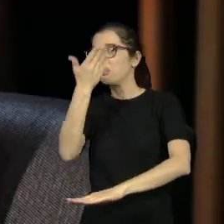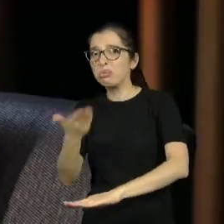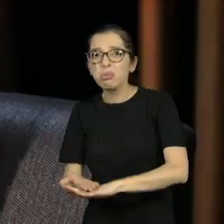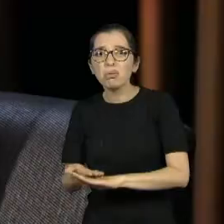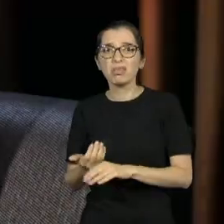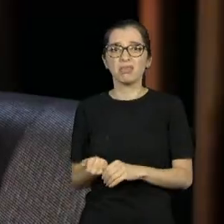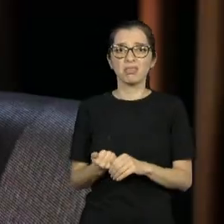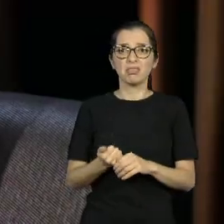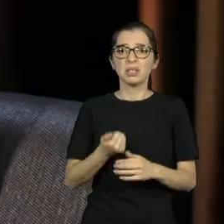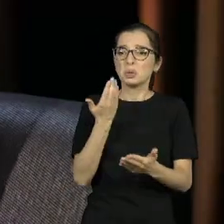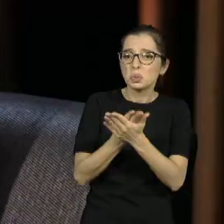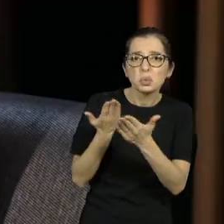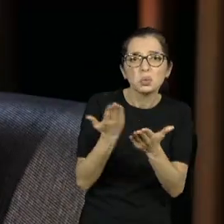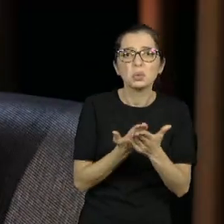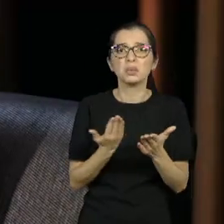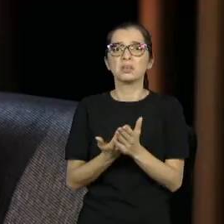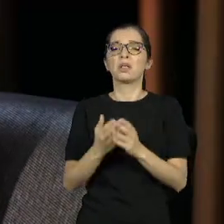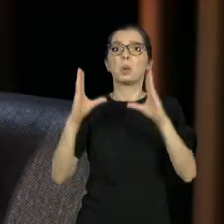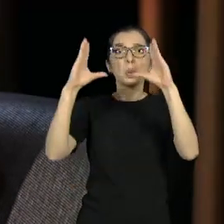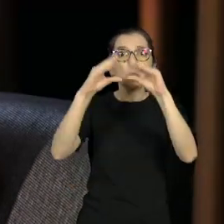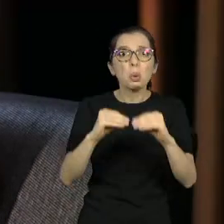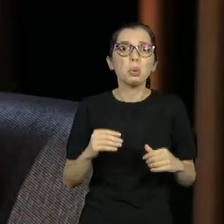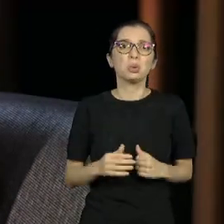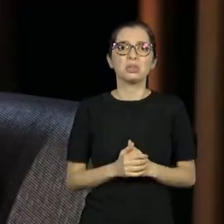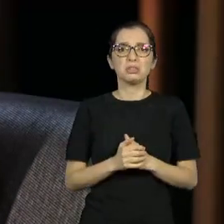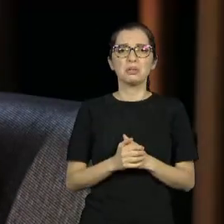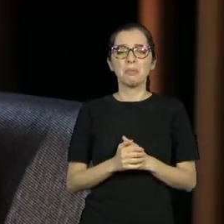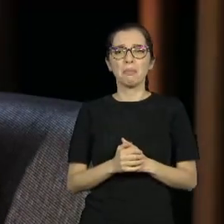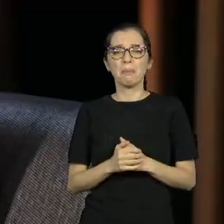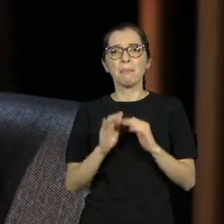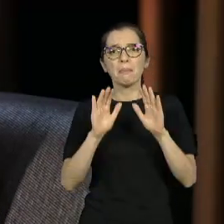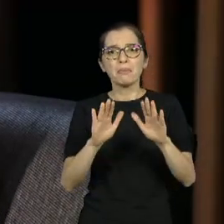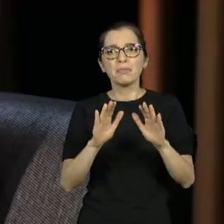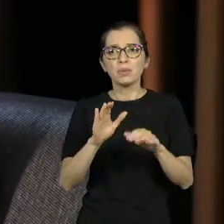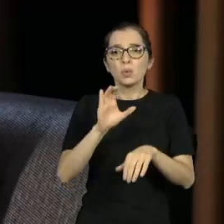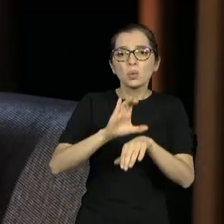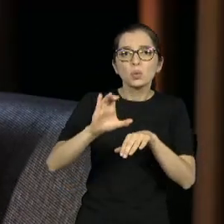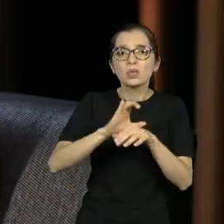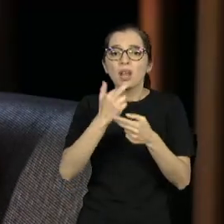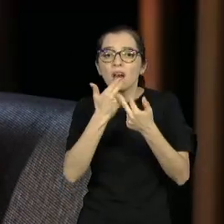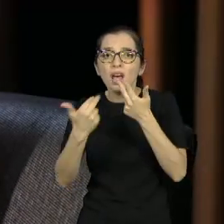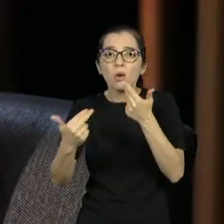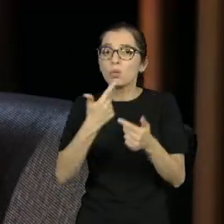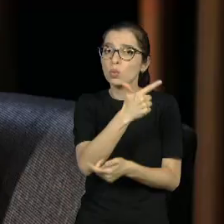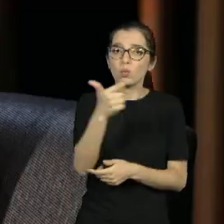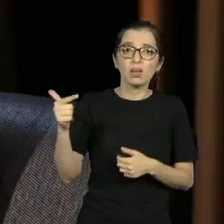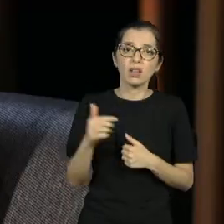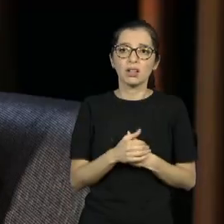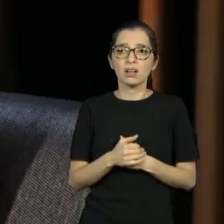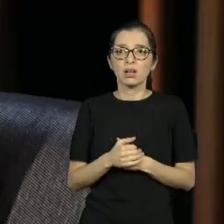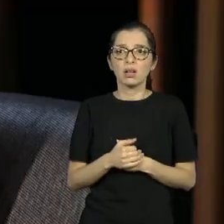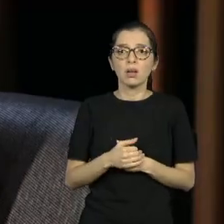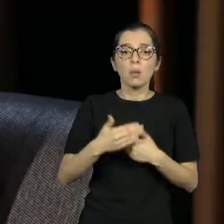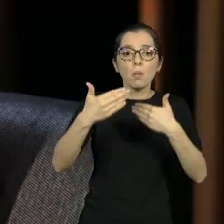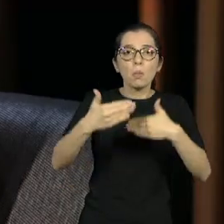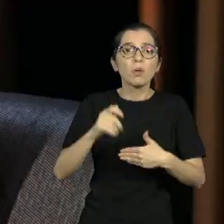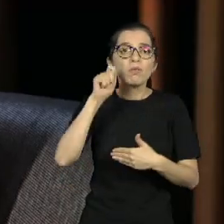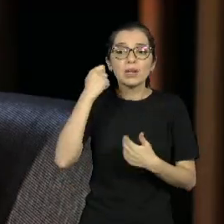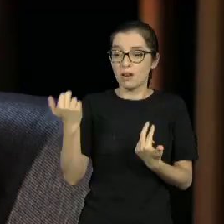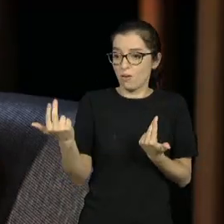línguas e vai prestar o mesmo vestibular e isso é universal para mim não é que nem corrida de 100 metros Então